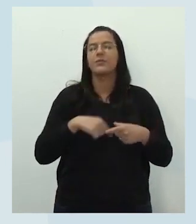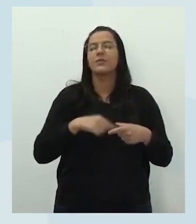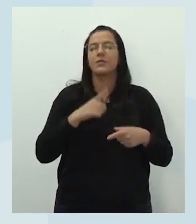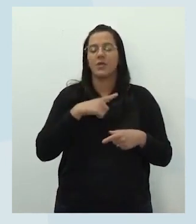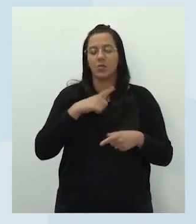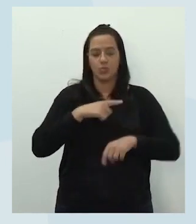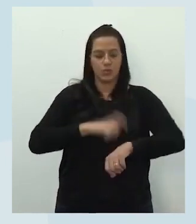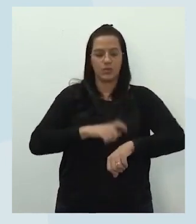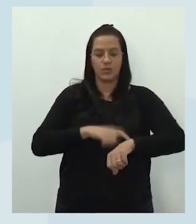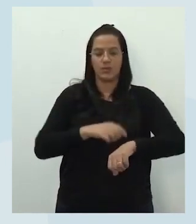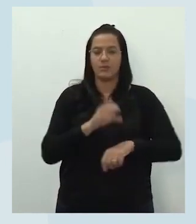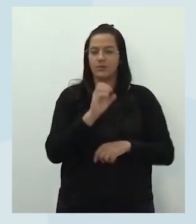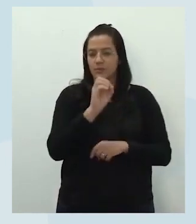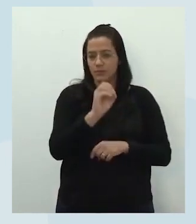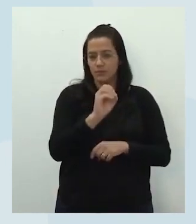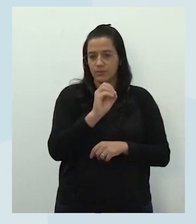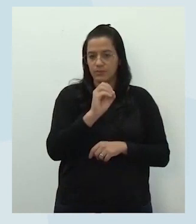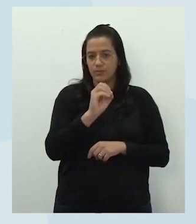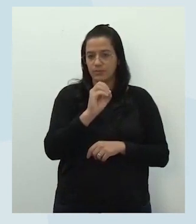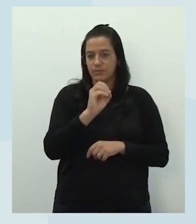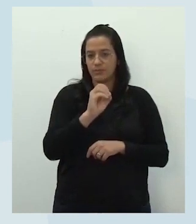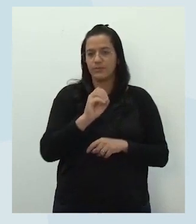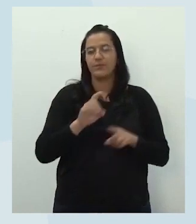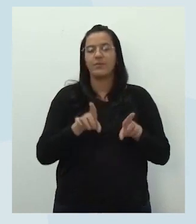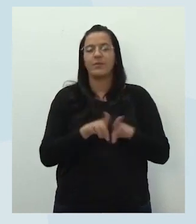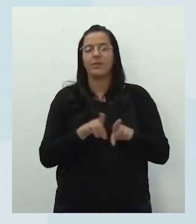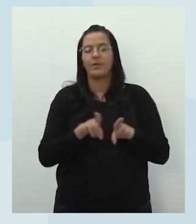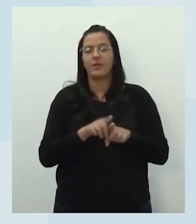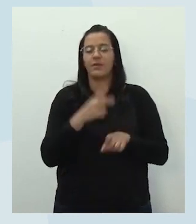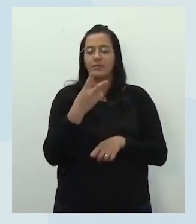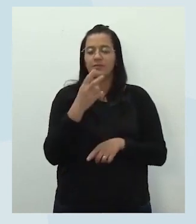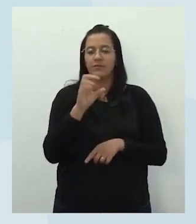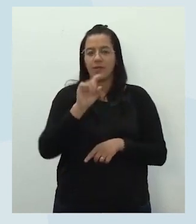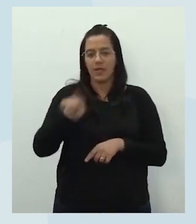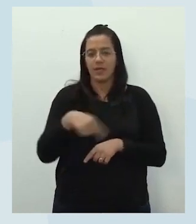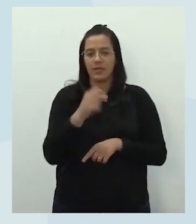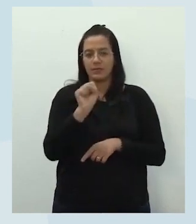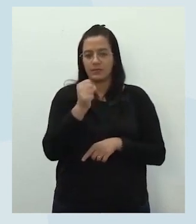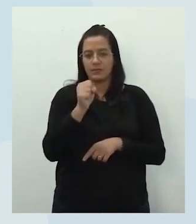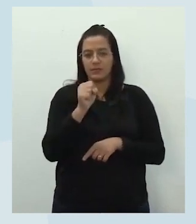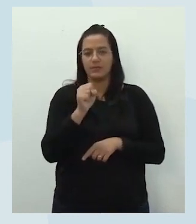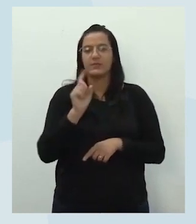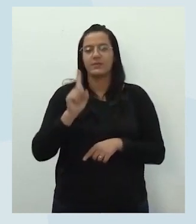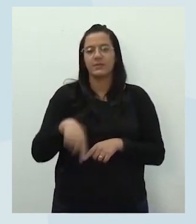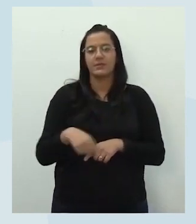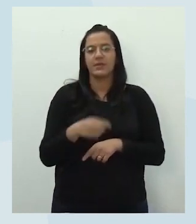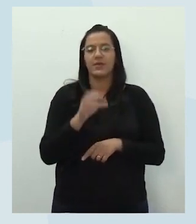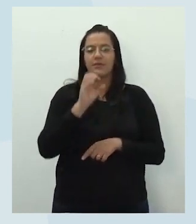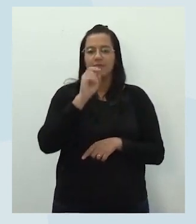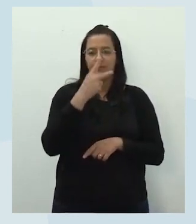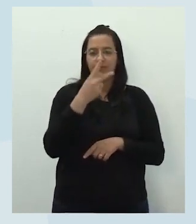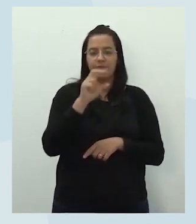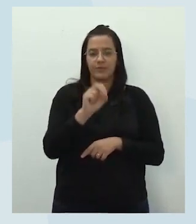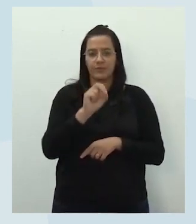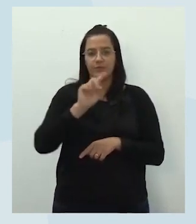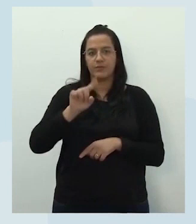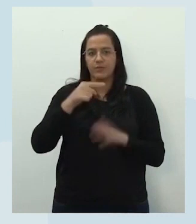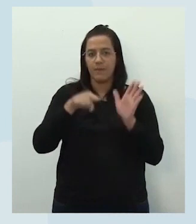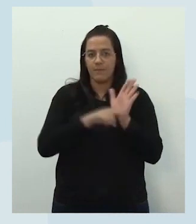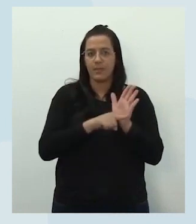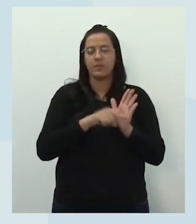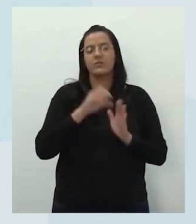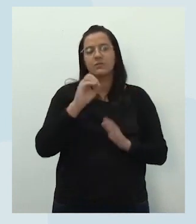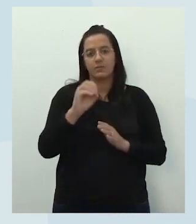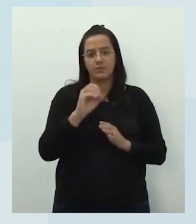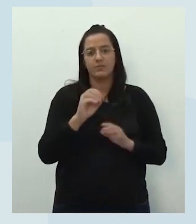zero, e o ΔS, que é 20 menos 10. Encontre a função que determina o nível da água no